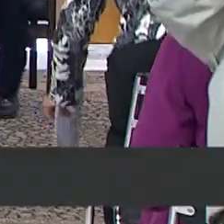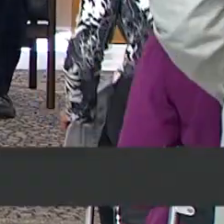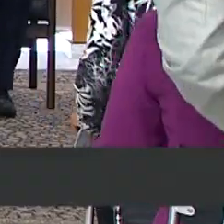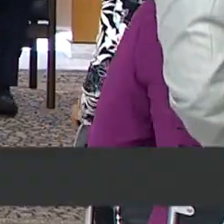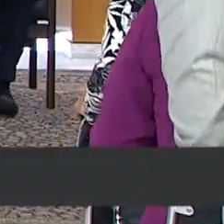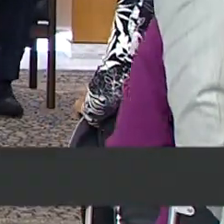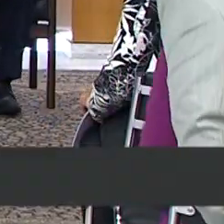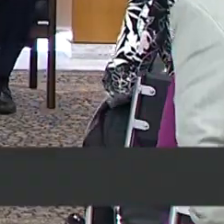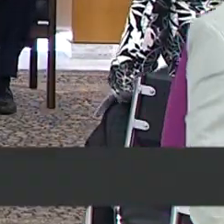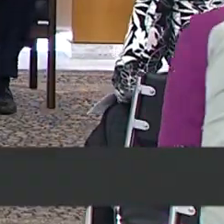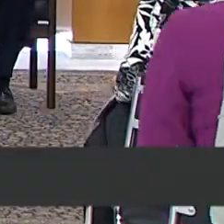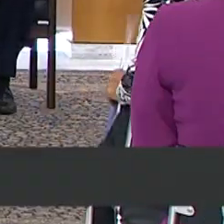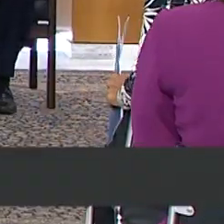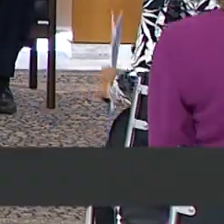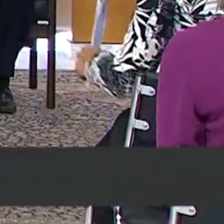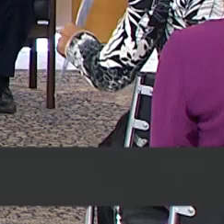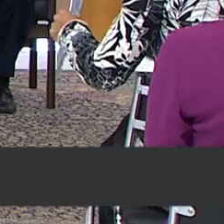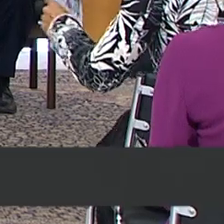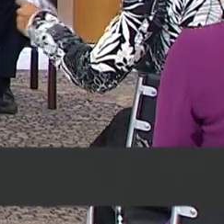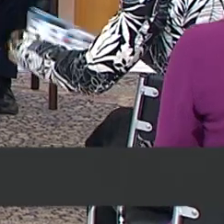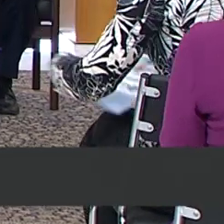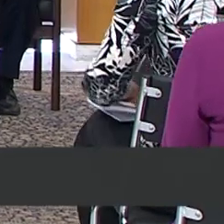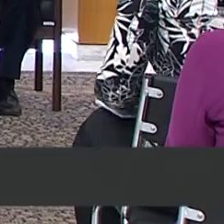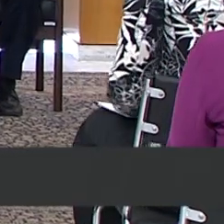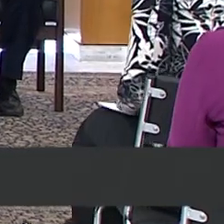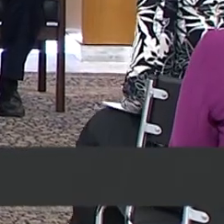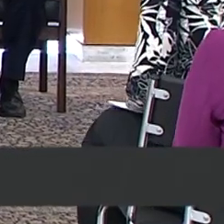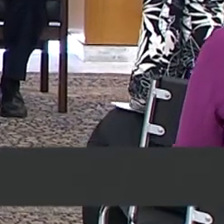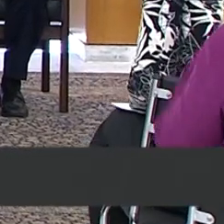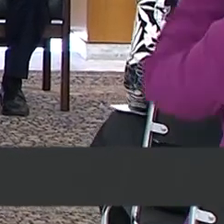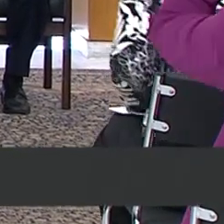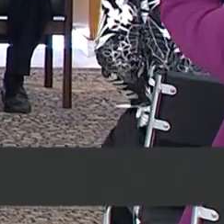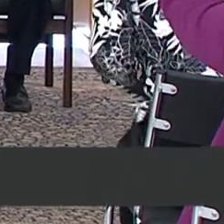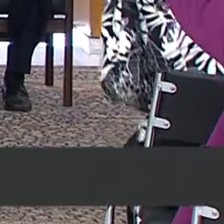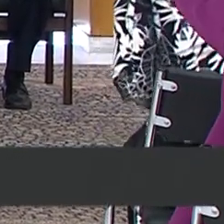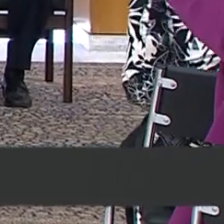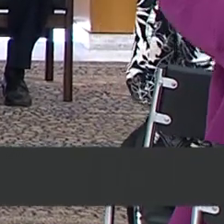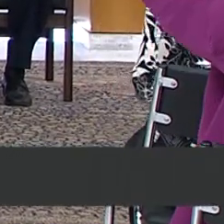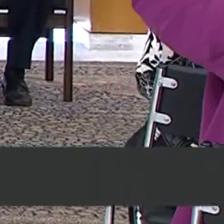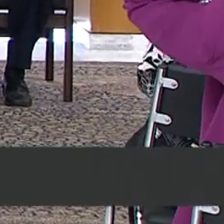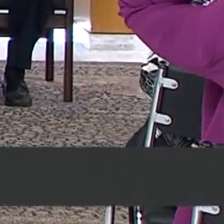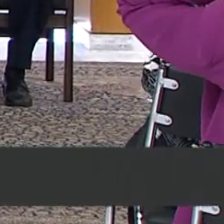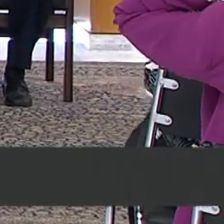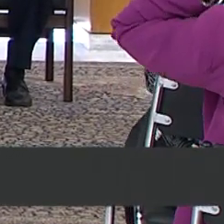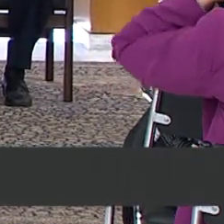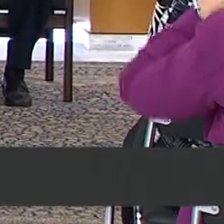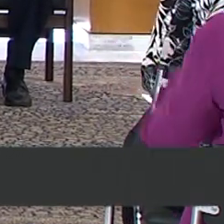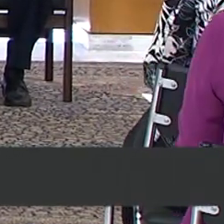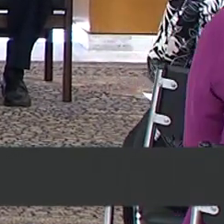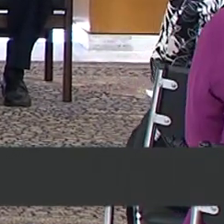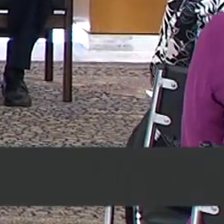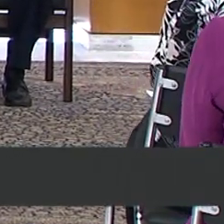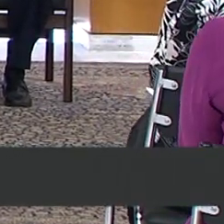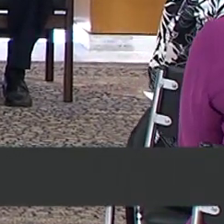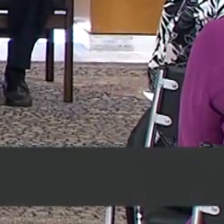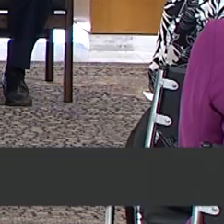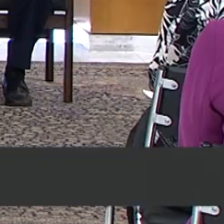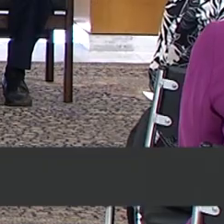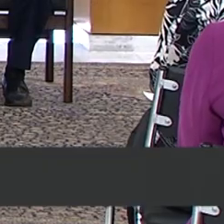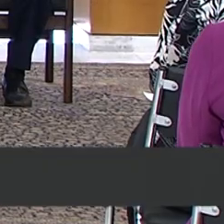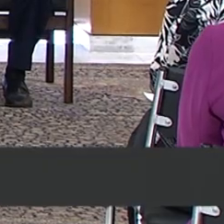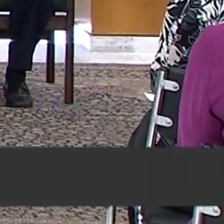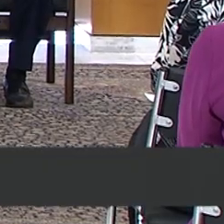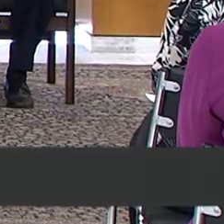para ações de inclusão social e produtiva na amazônia vamos acompanhar dando início a esta cerimônia